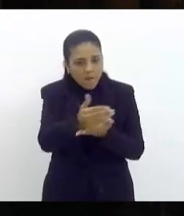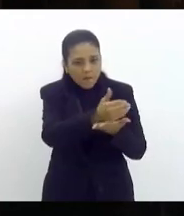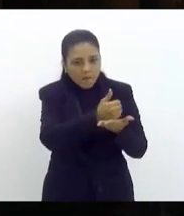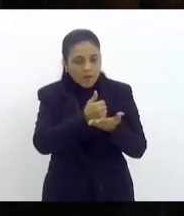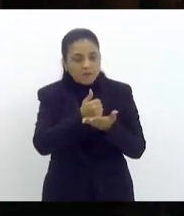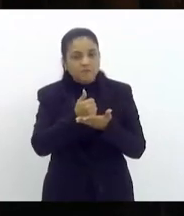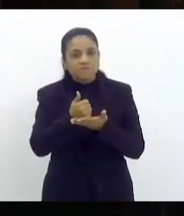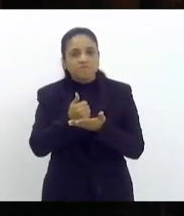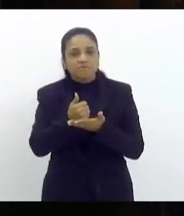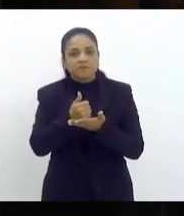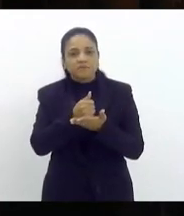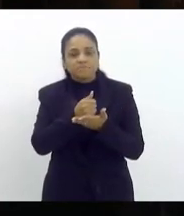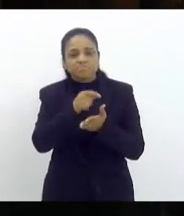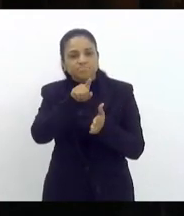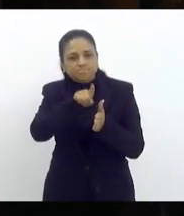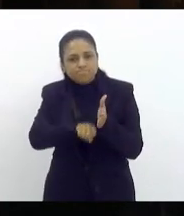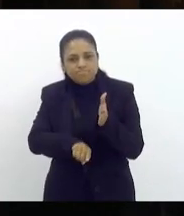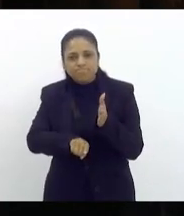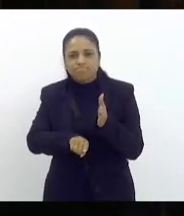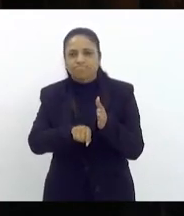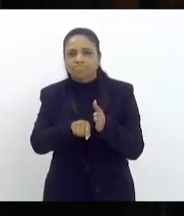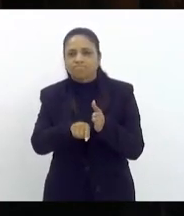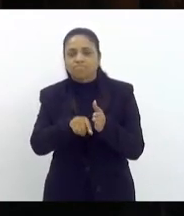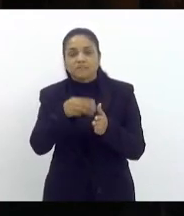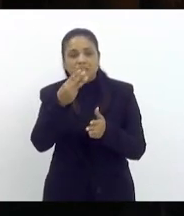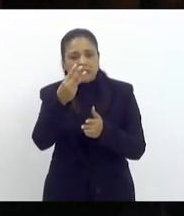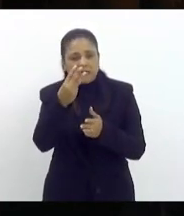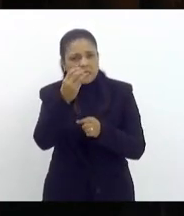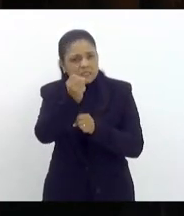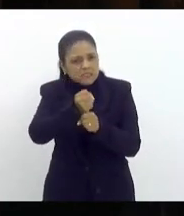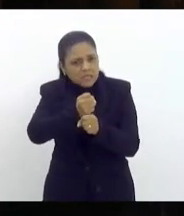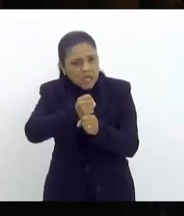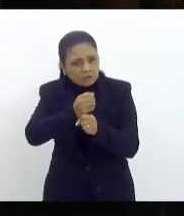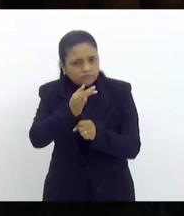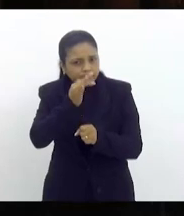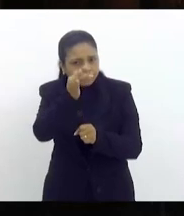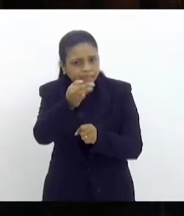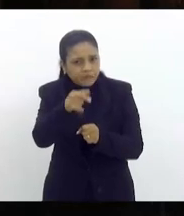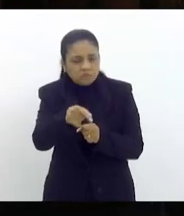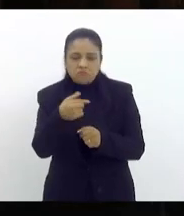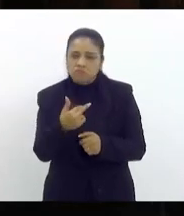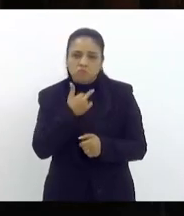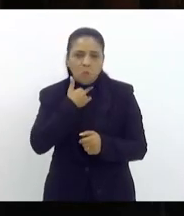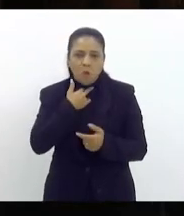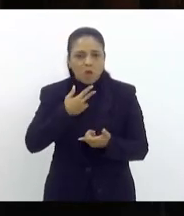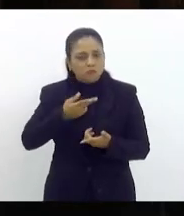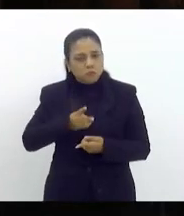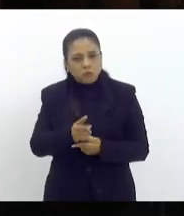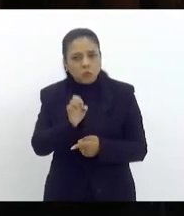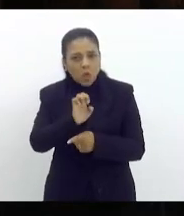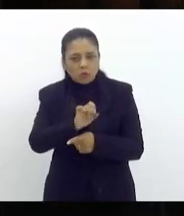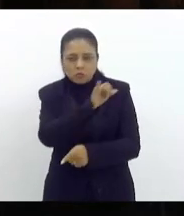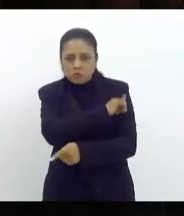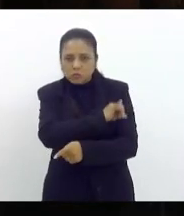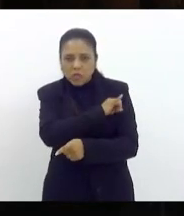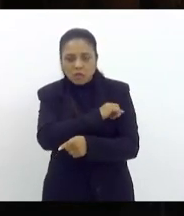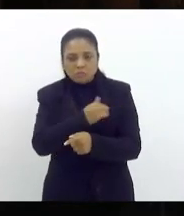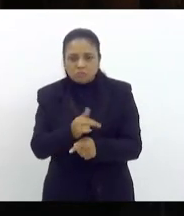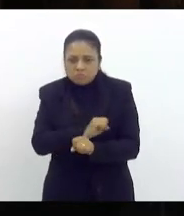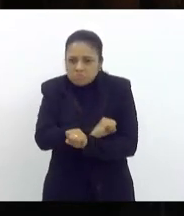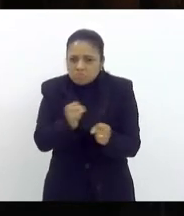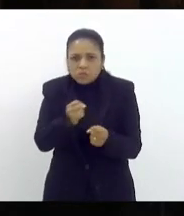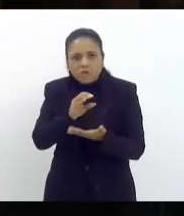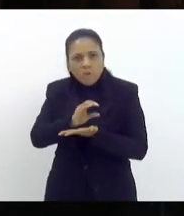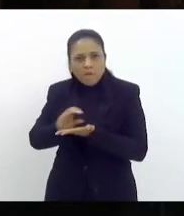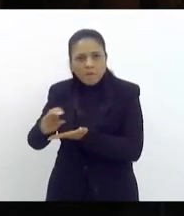próximos três anos é uma realidade indiscutível mas que não pode perpetuar o estado sem a possibilidade de fazer investimentos